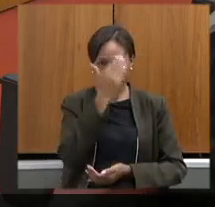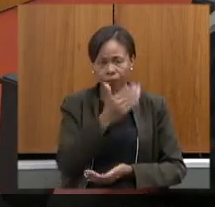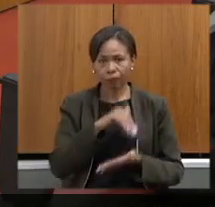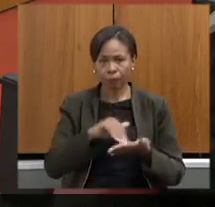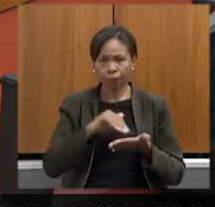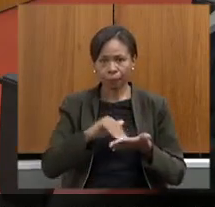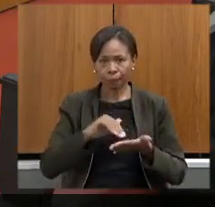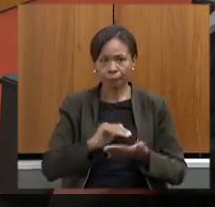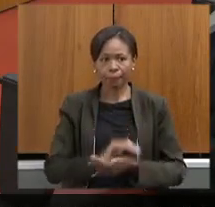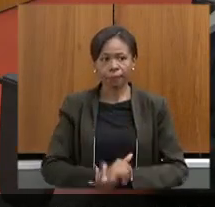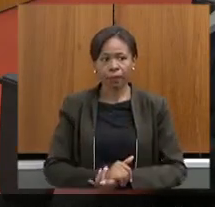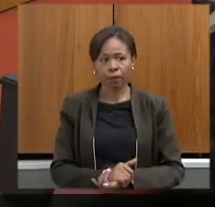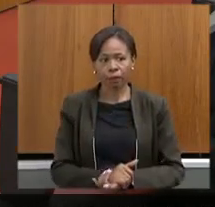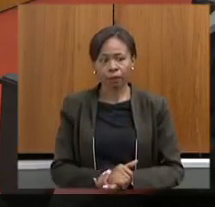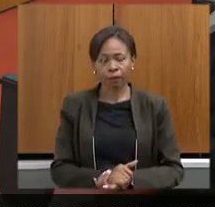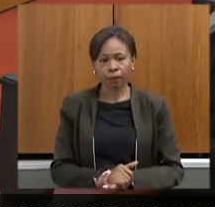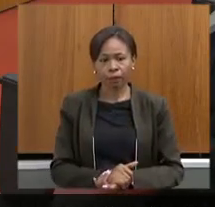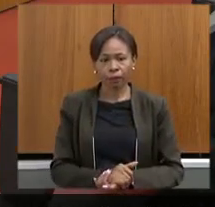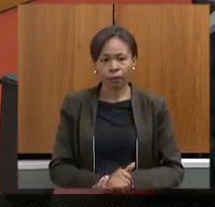olhos